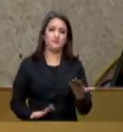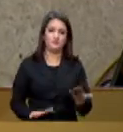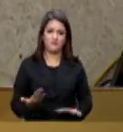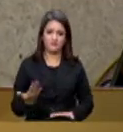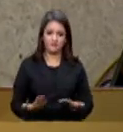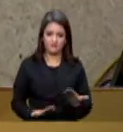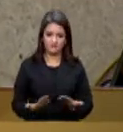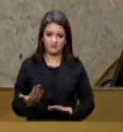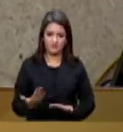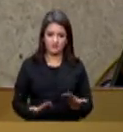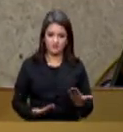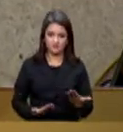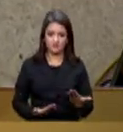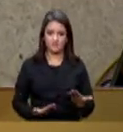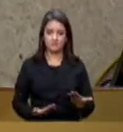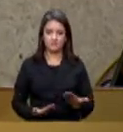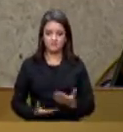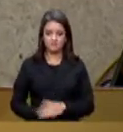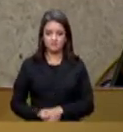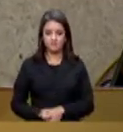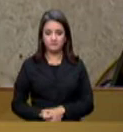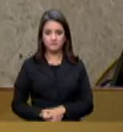serviços transferidos.